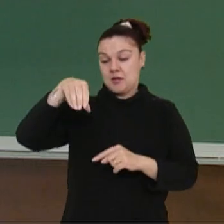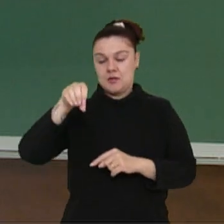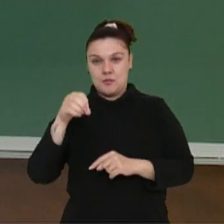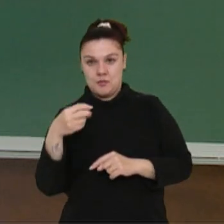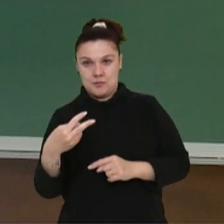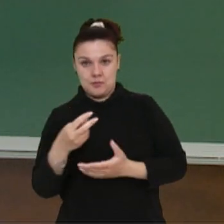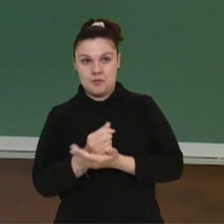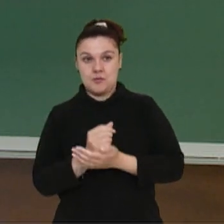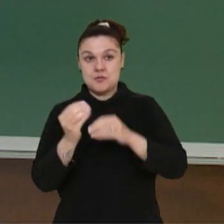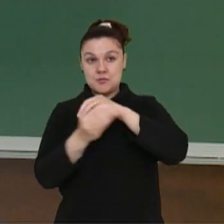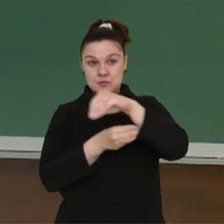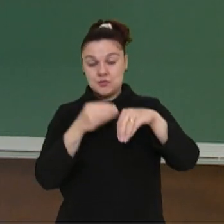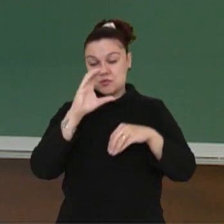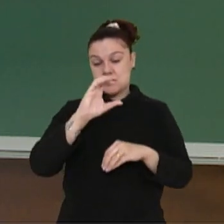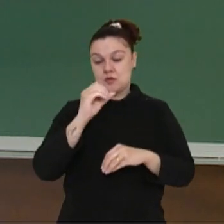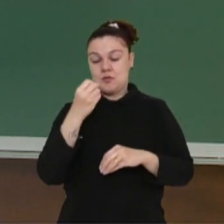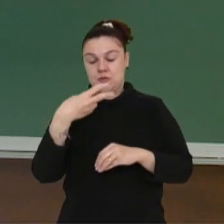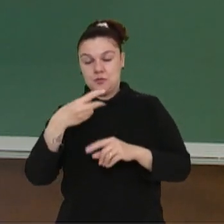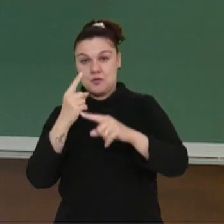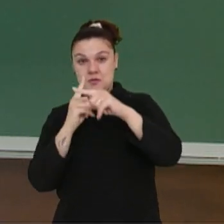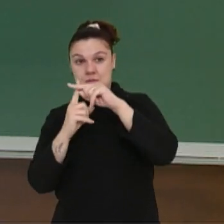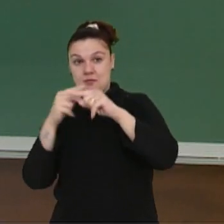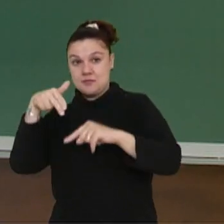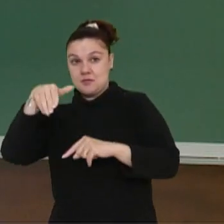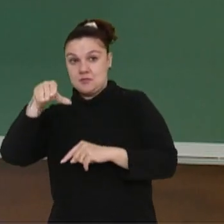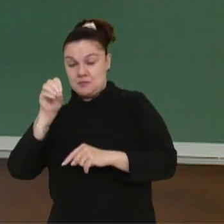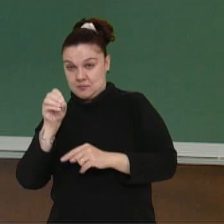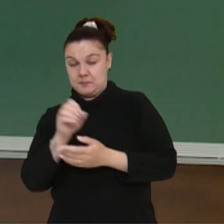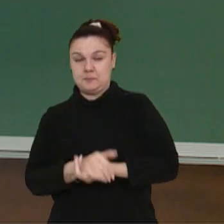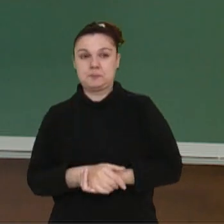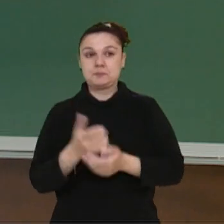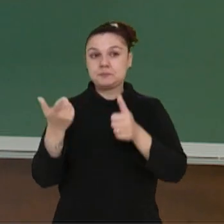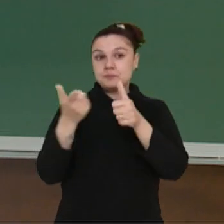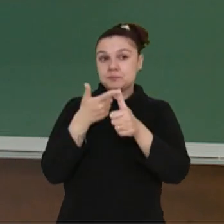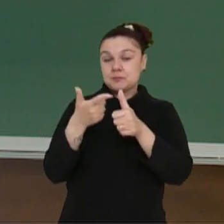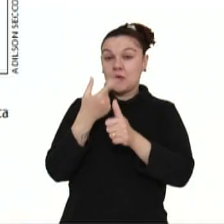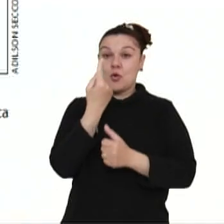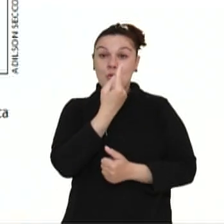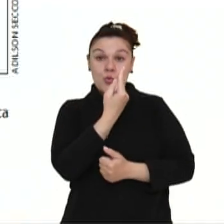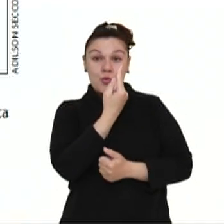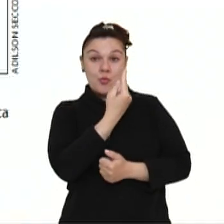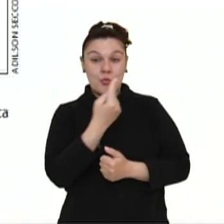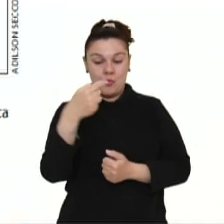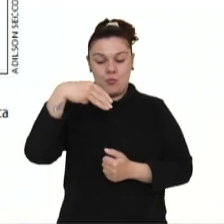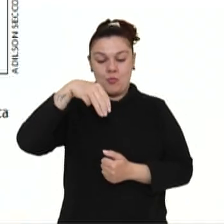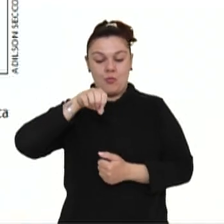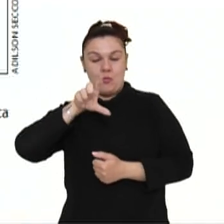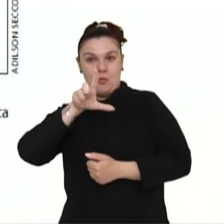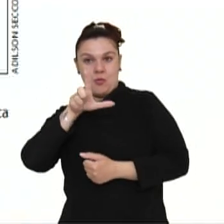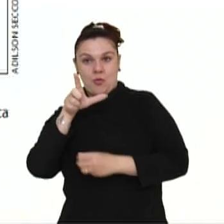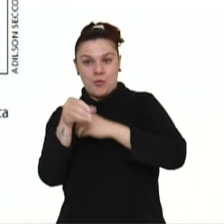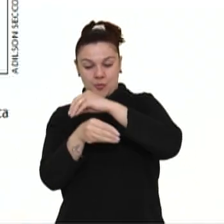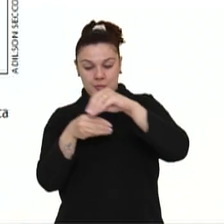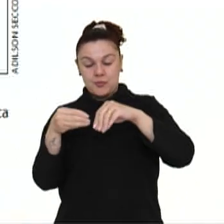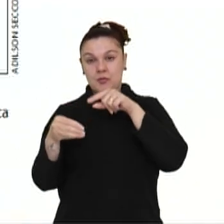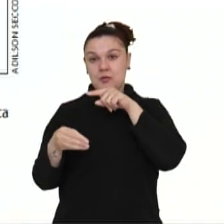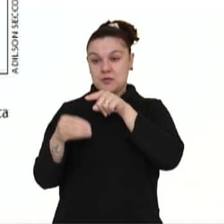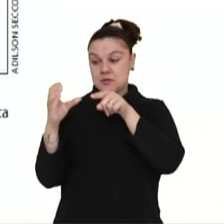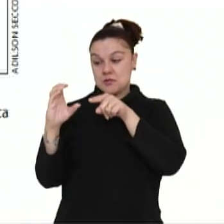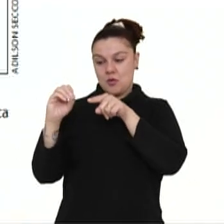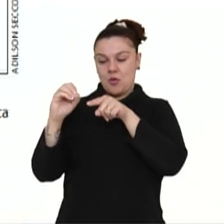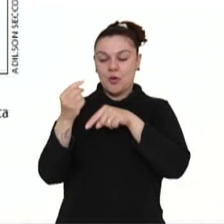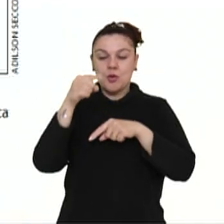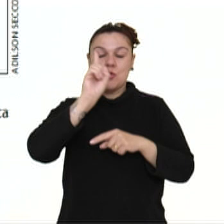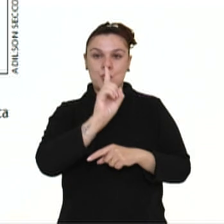NO2, formando CO2 e NO. Num primeiro momento, eu tenho 1 mol de concentração do meu reagente CO